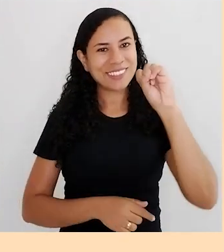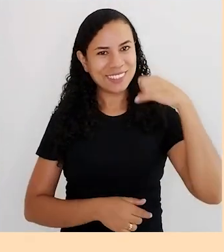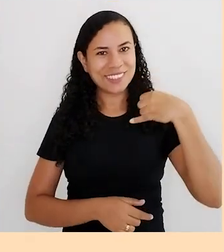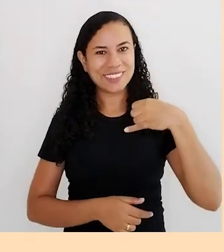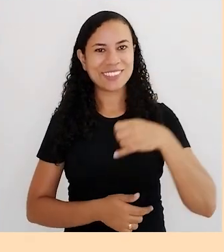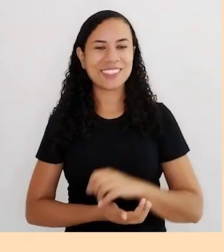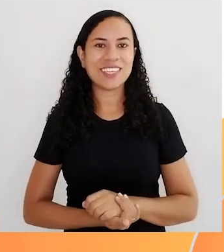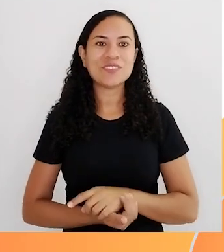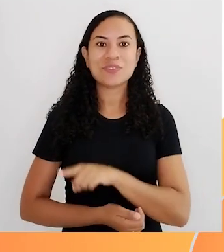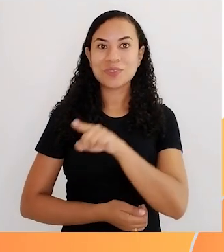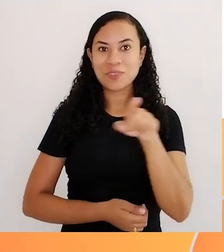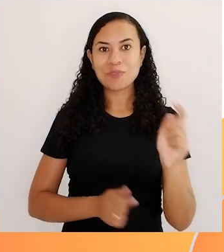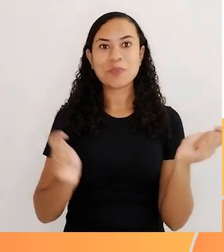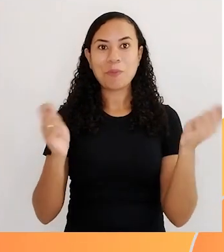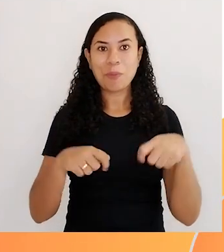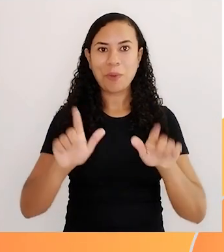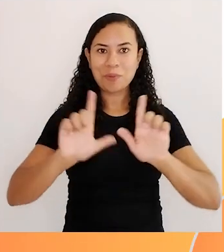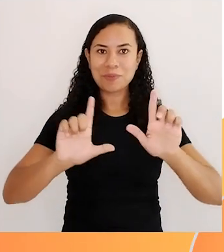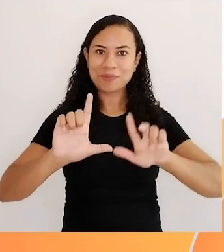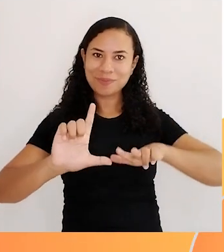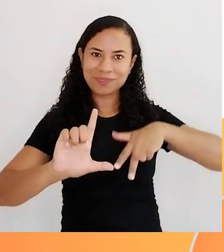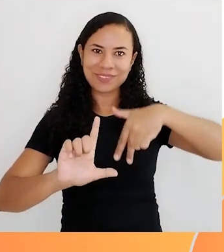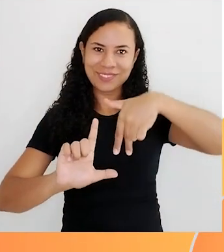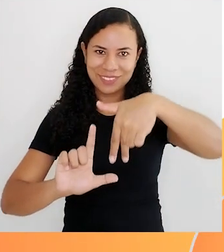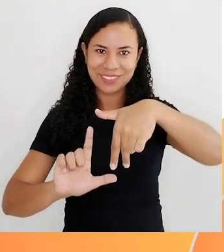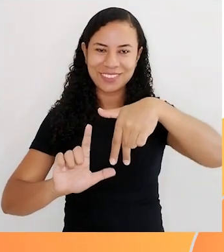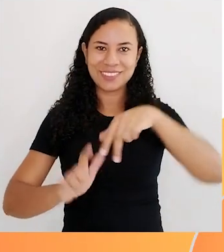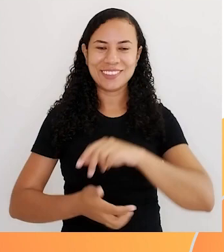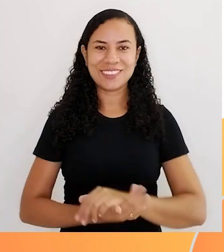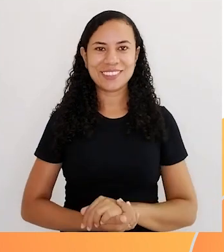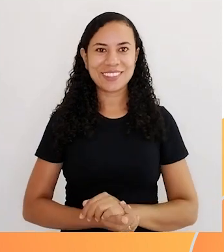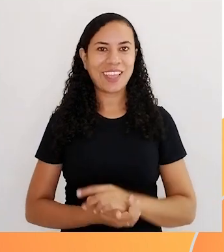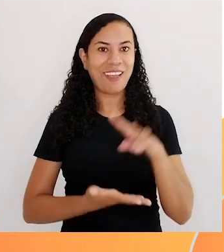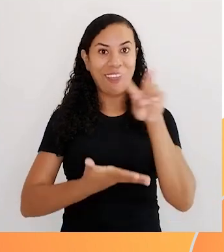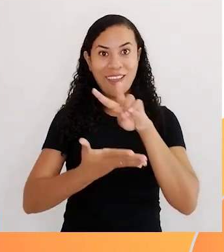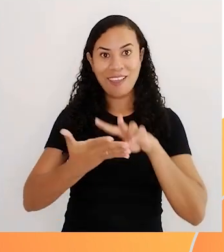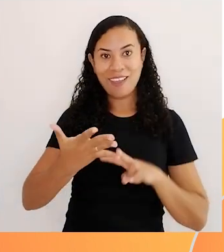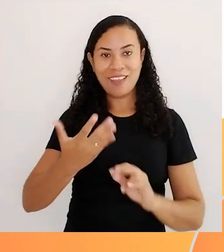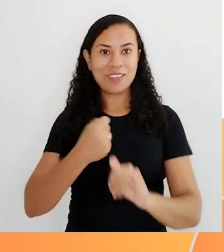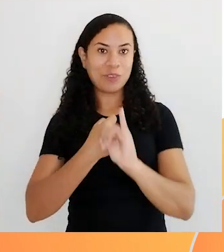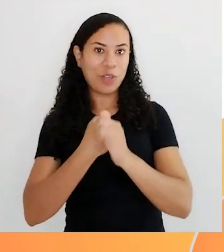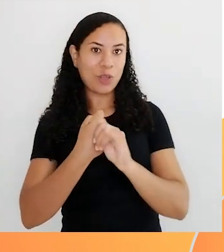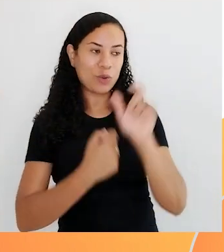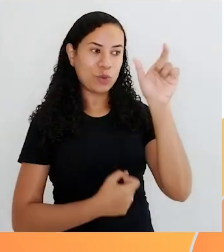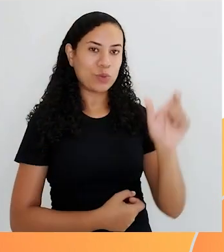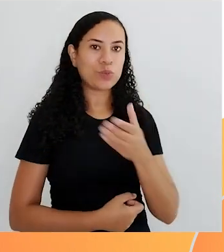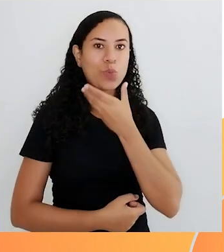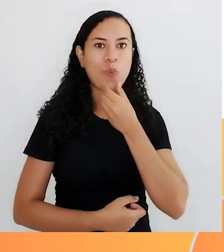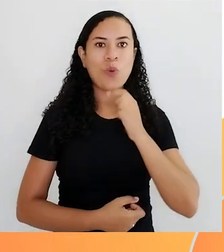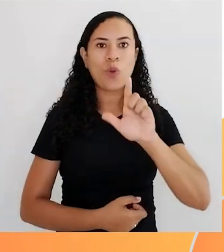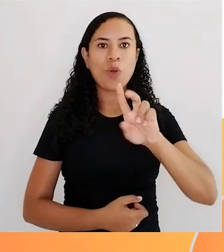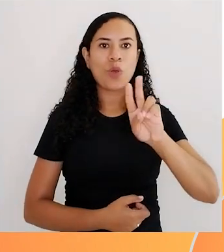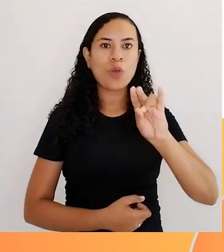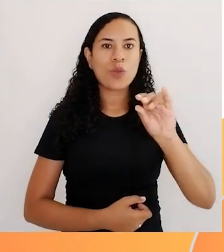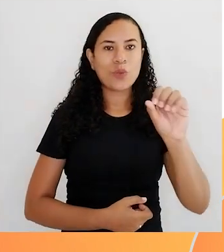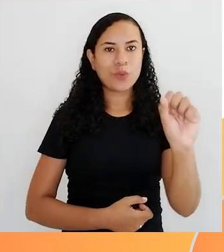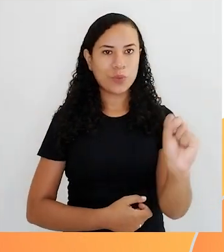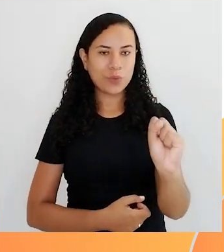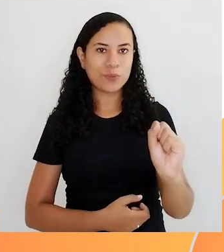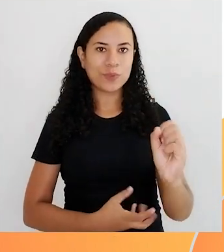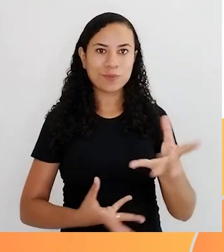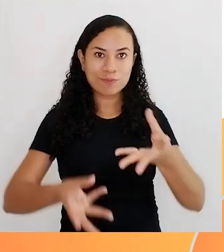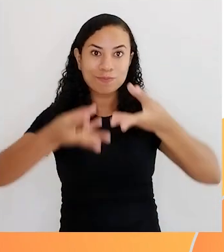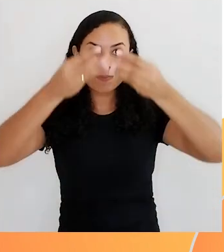você estará na TV. Leia uma crônica de Luiz Fernando Veríssimo,